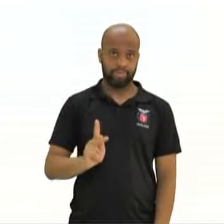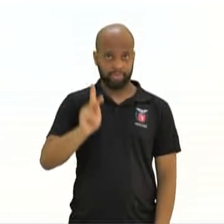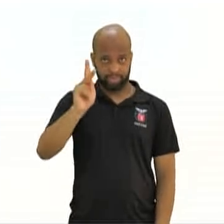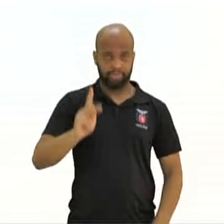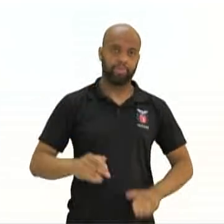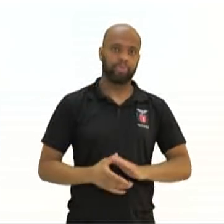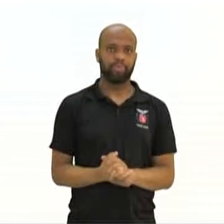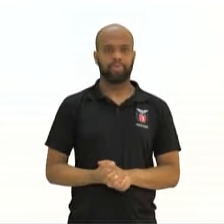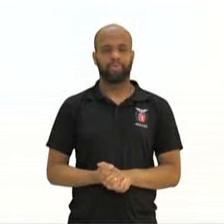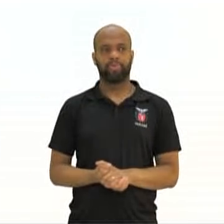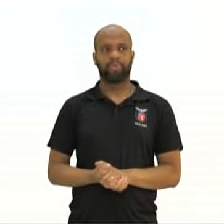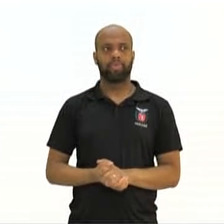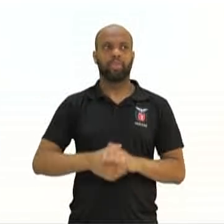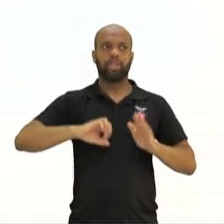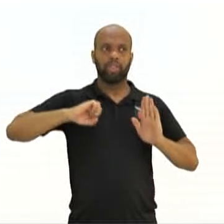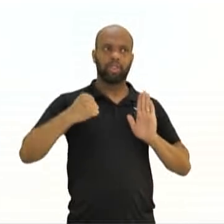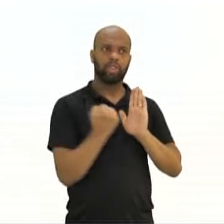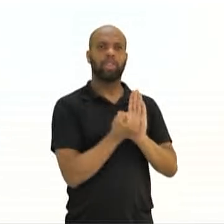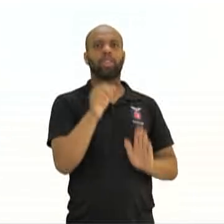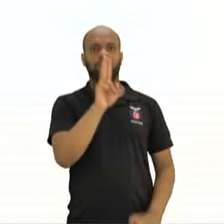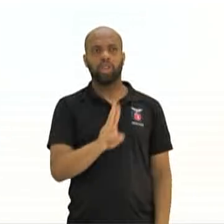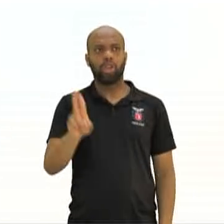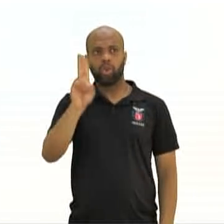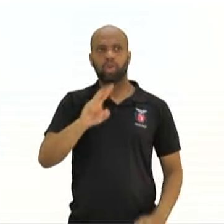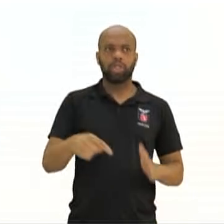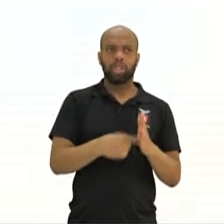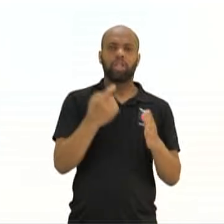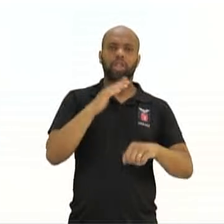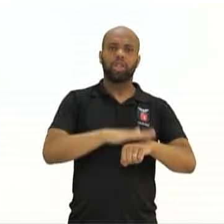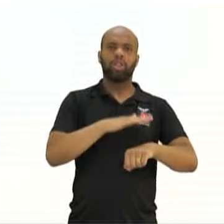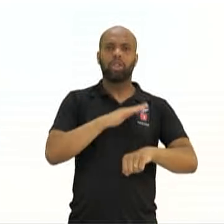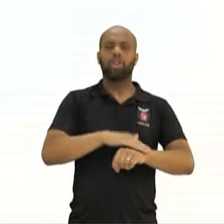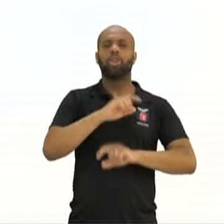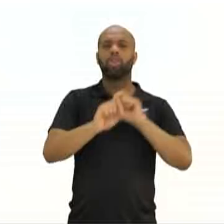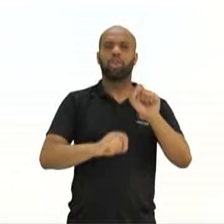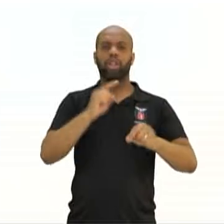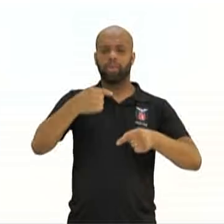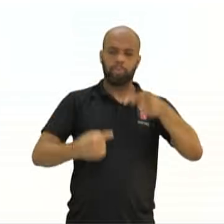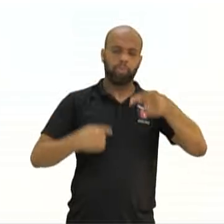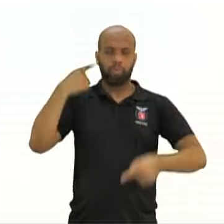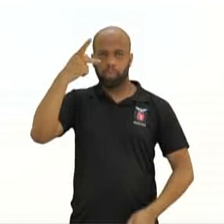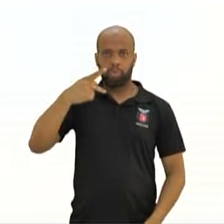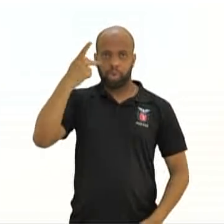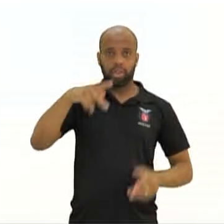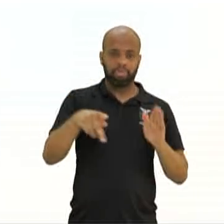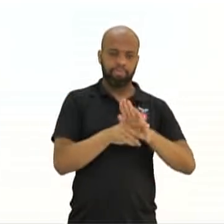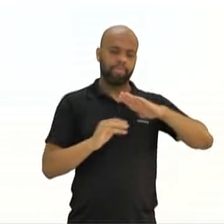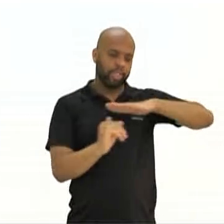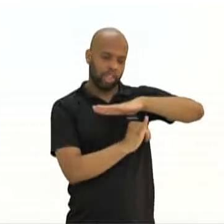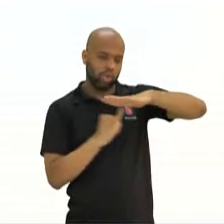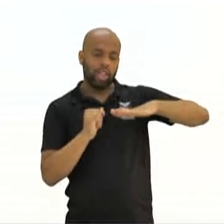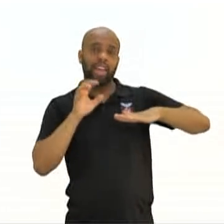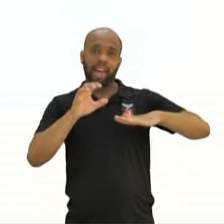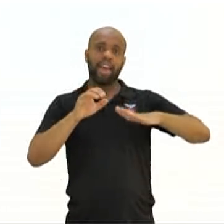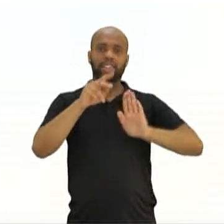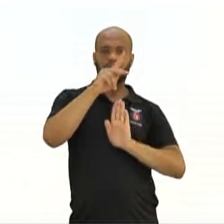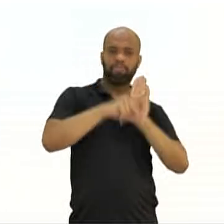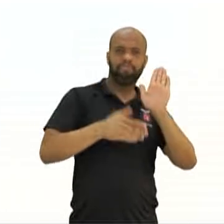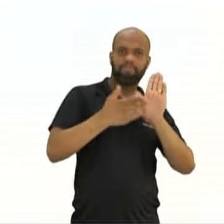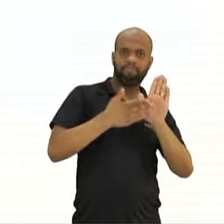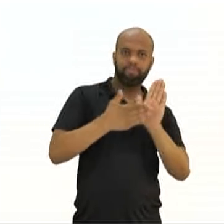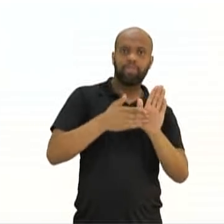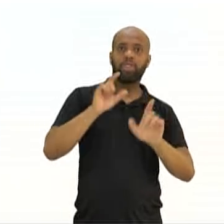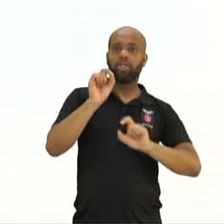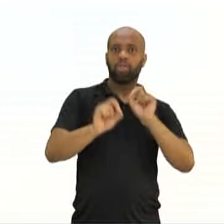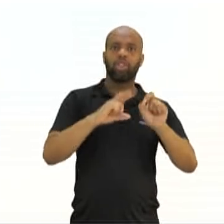Kubitschek marca a utilização pela primeira vez de uma política deliberada de industrialização. Essa política consistia inicialmente